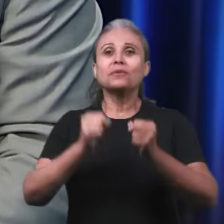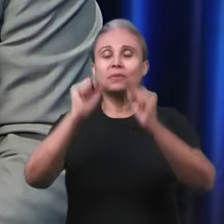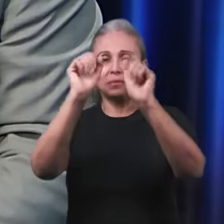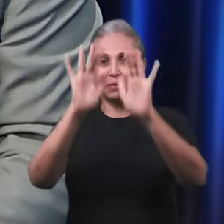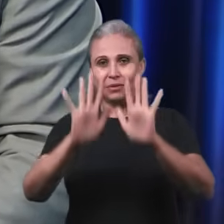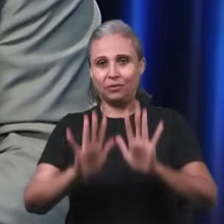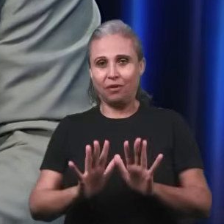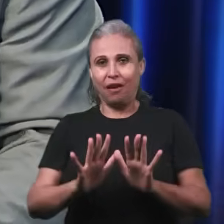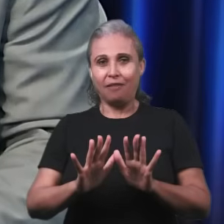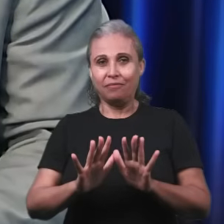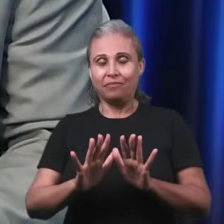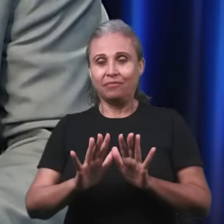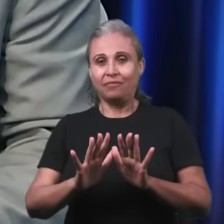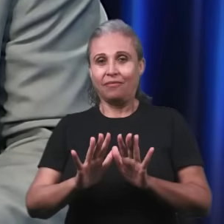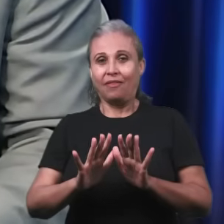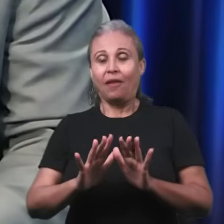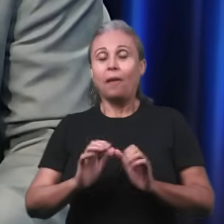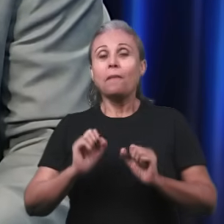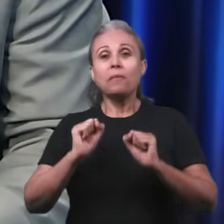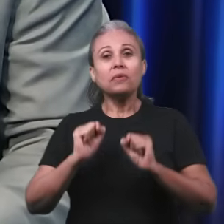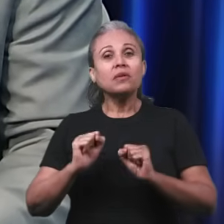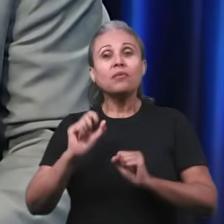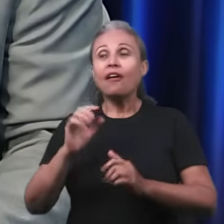mas nós temos na nossa igreja